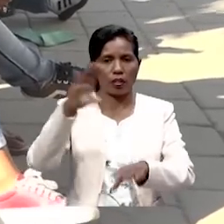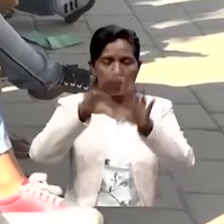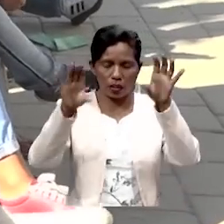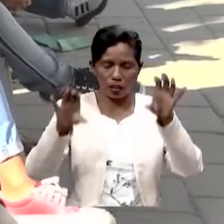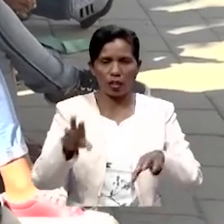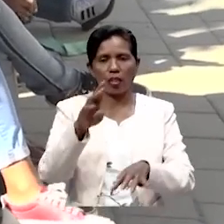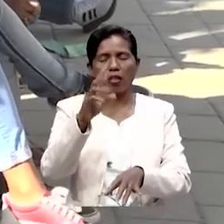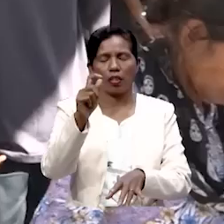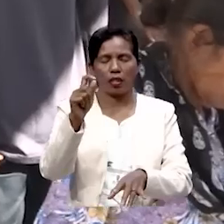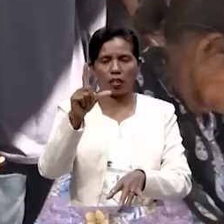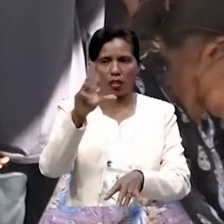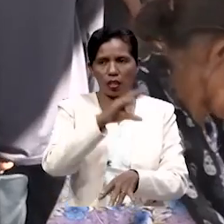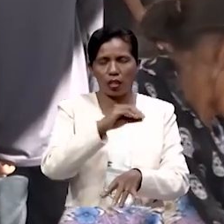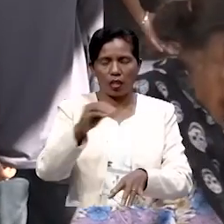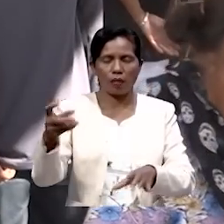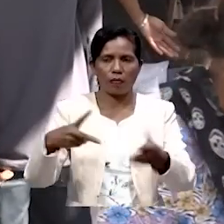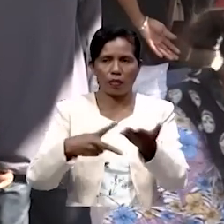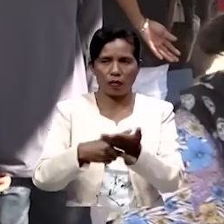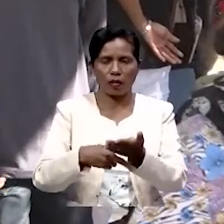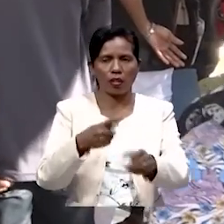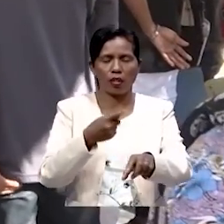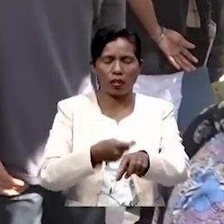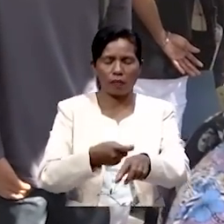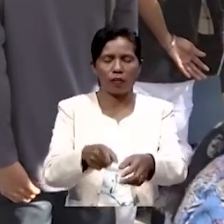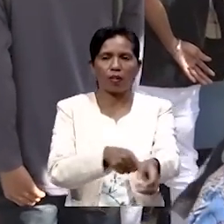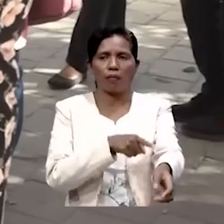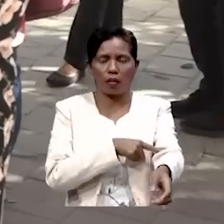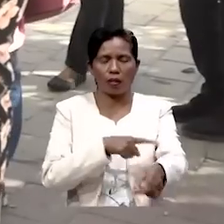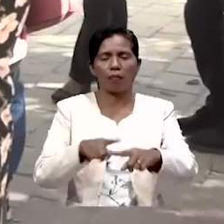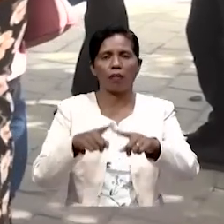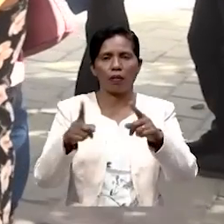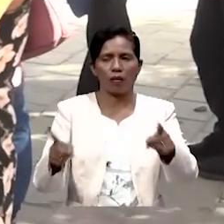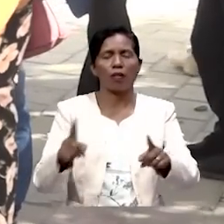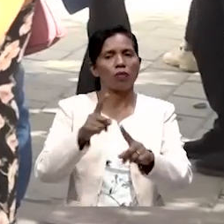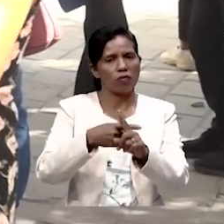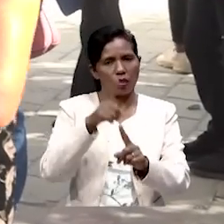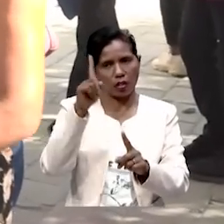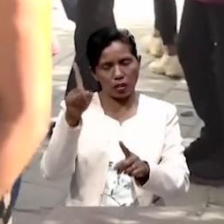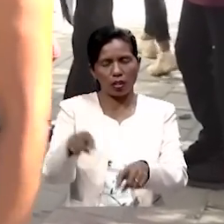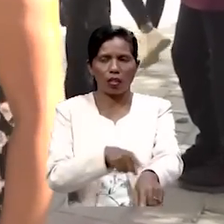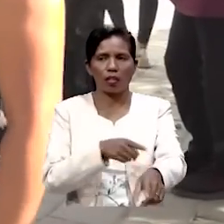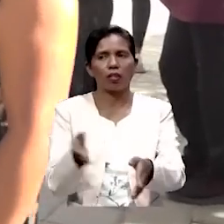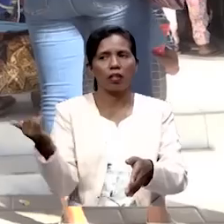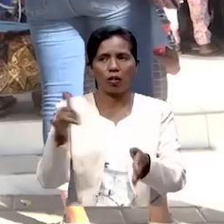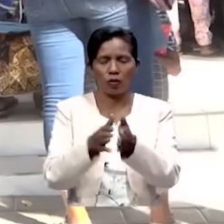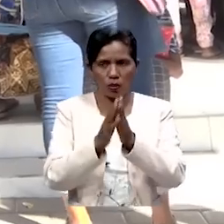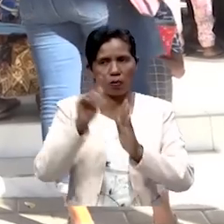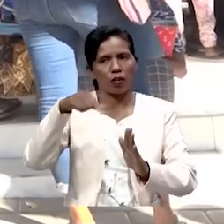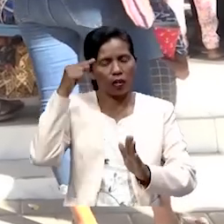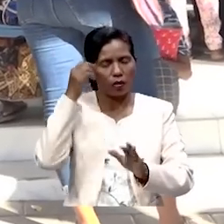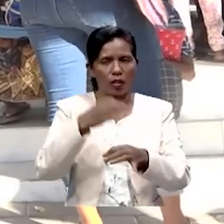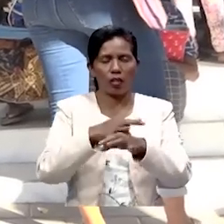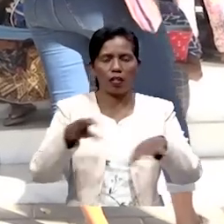no passaporte nebe duração tempo semana de mai be dala ruma saito fulang nune sira husu ba governo atu